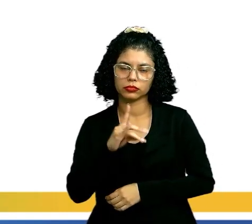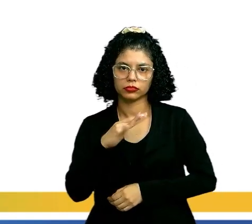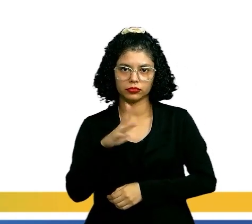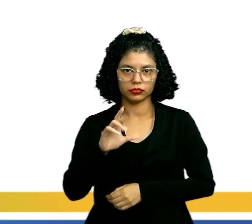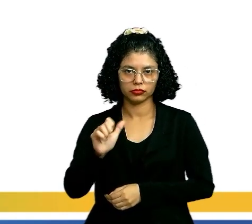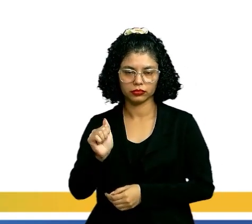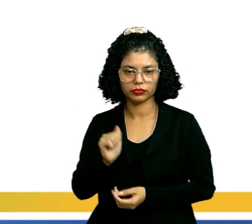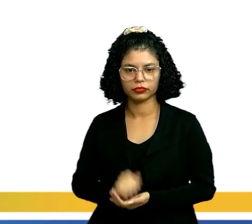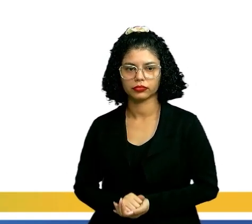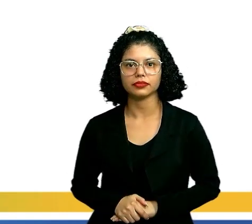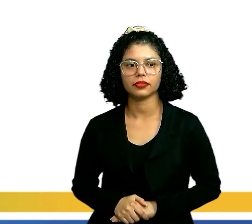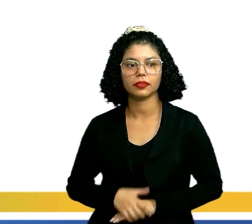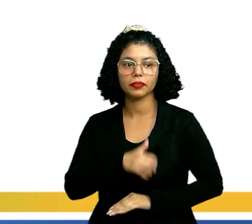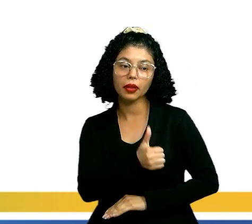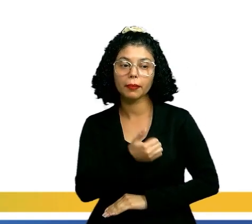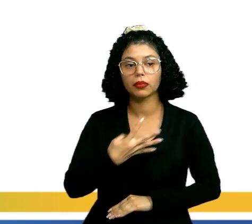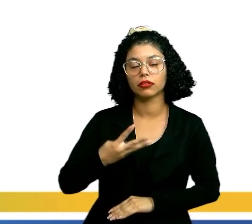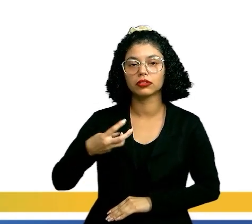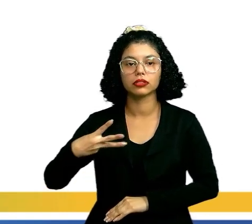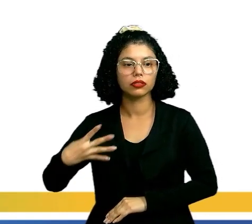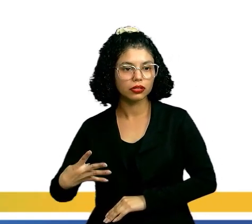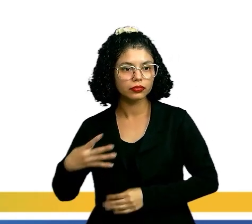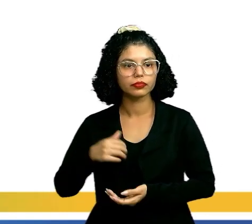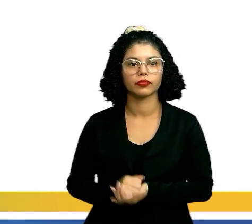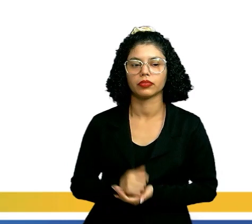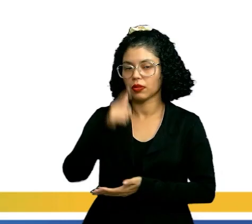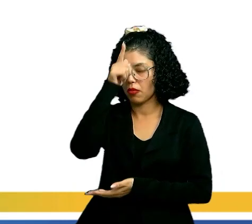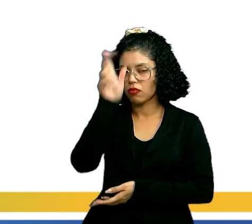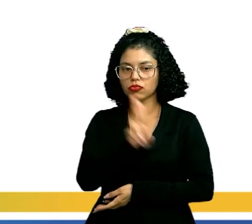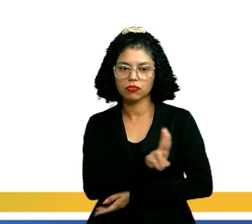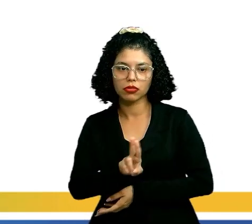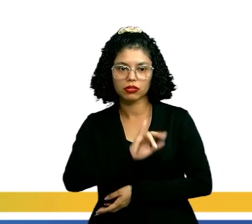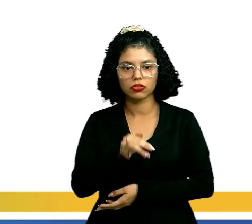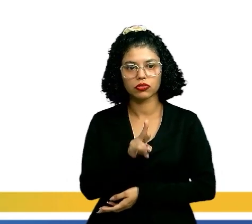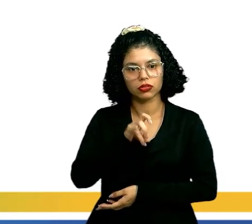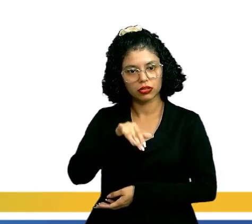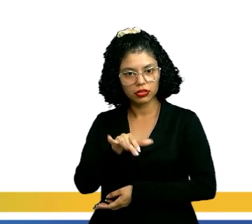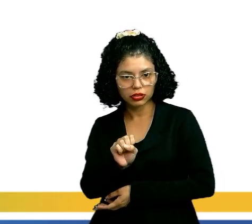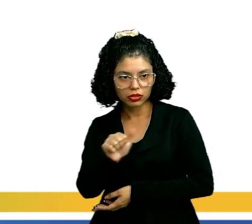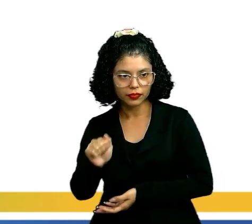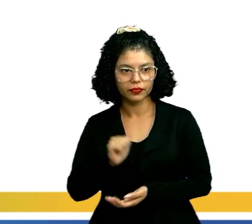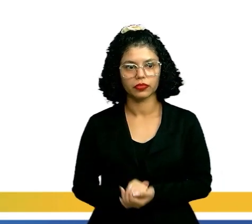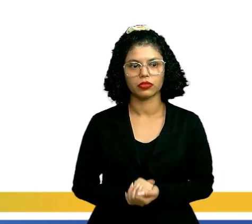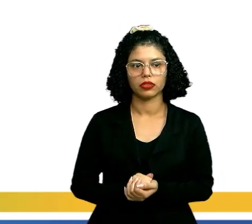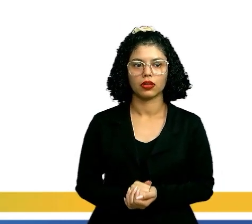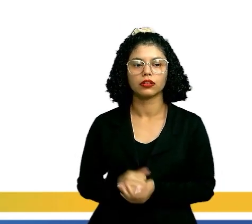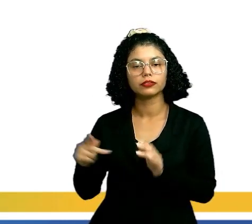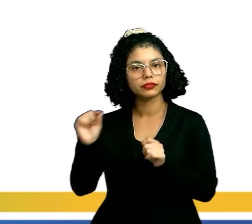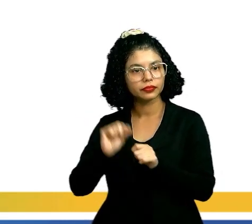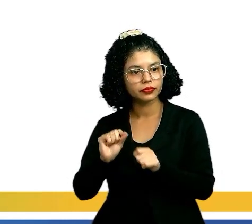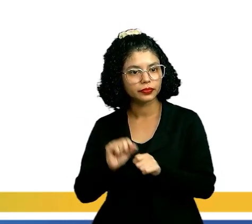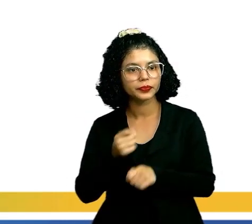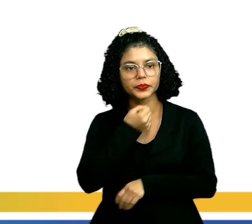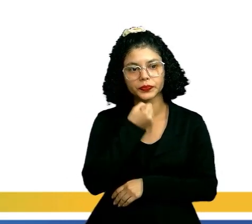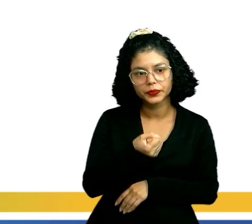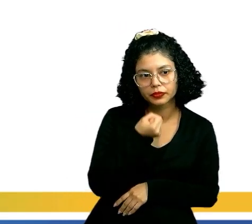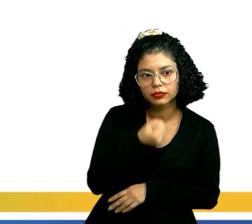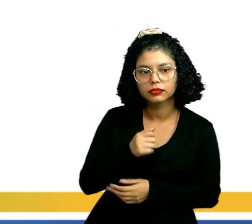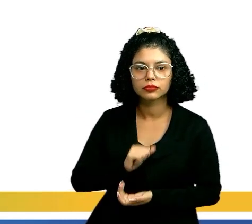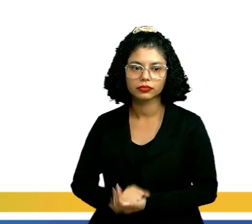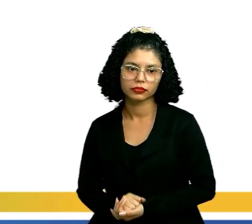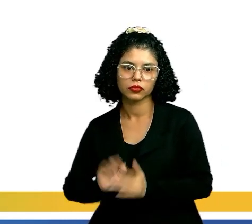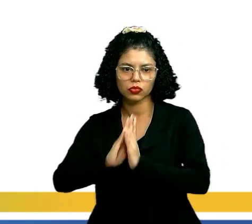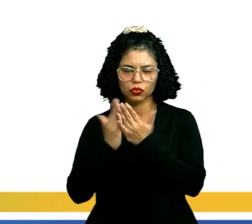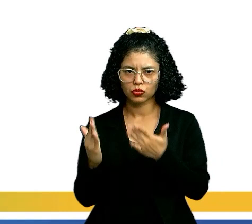da mistificação. Em 1434, um alemão chamado Johannes Gutenberg inventou